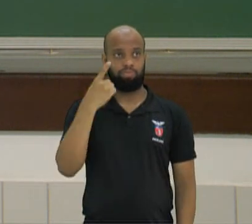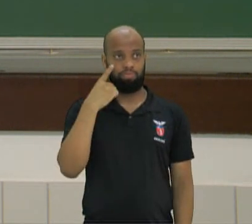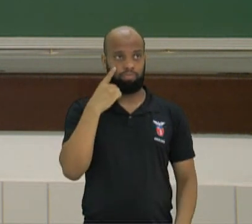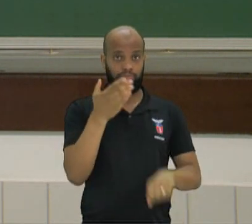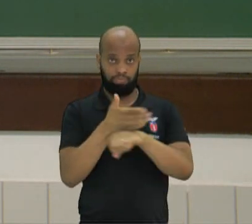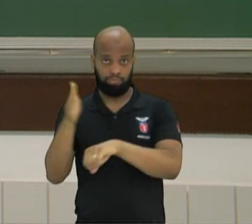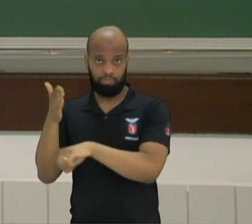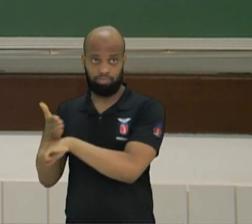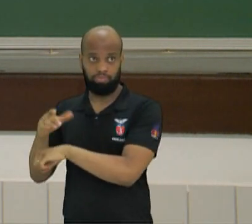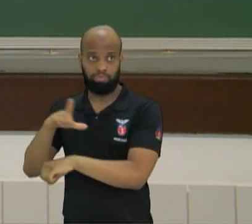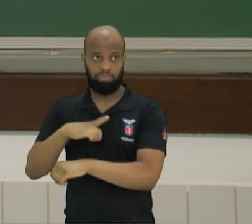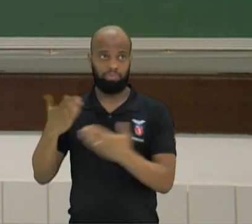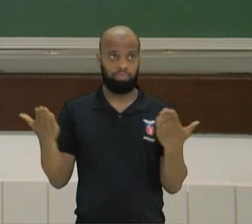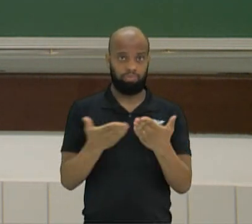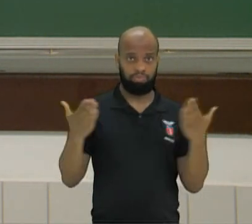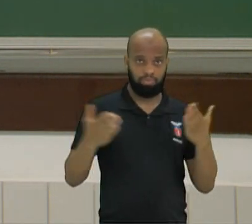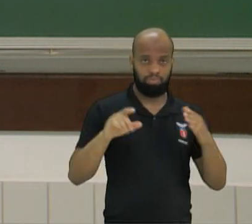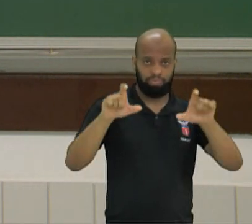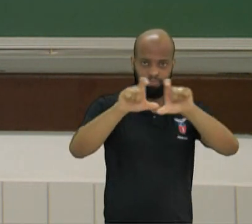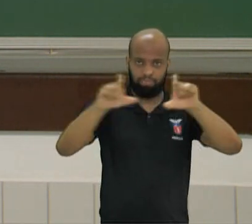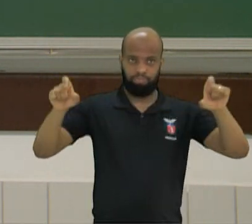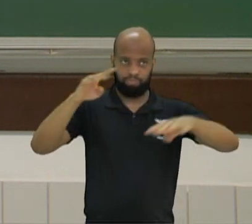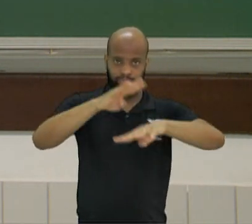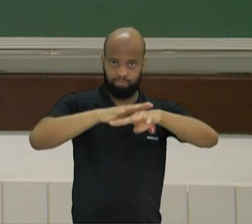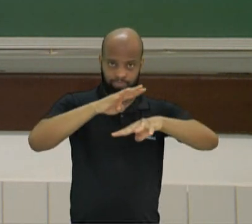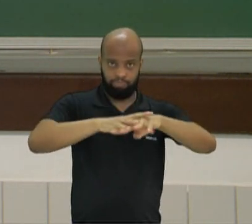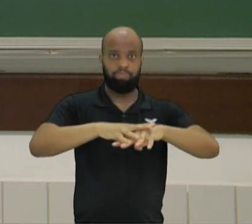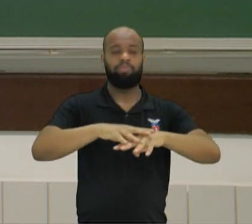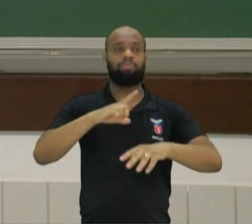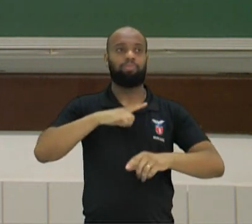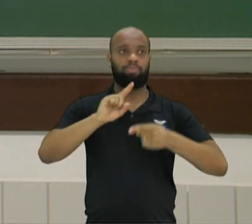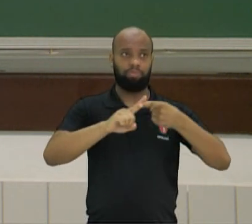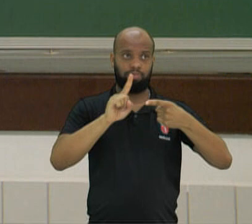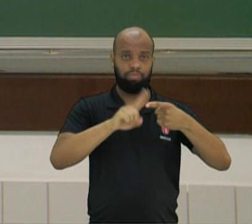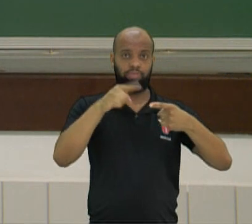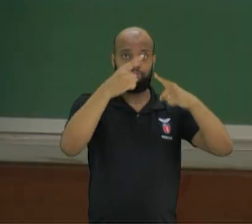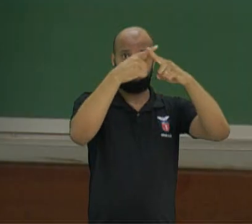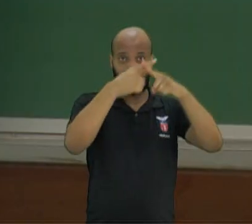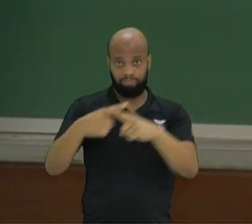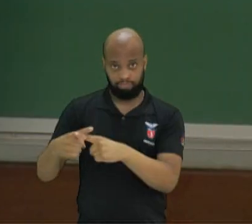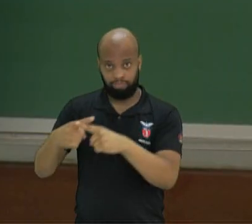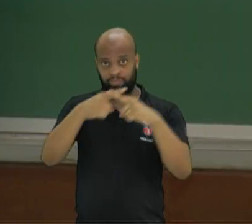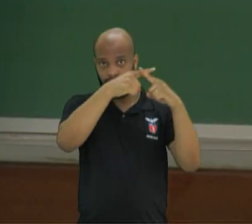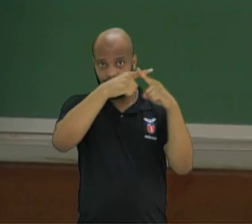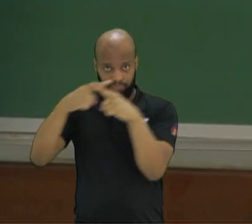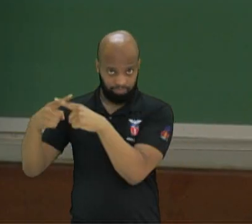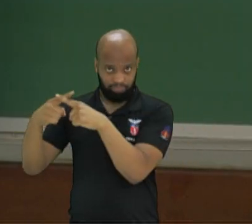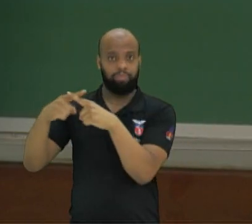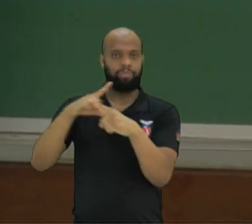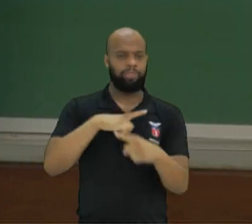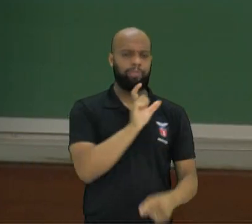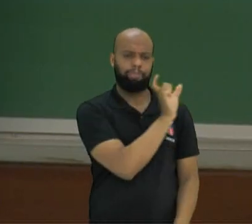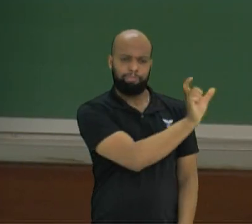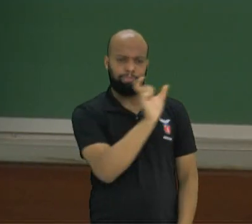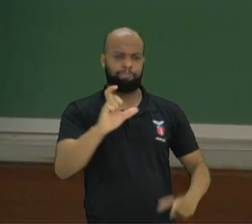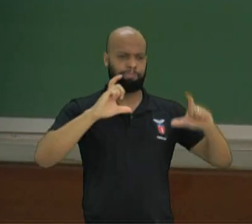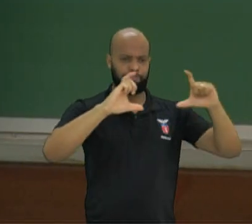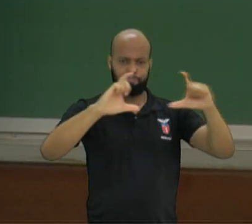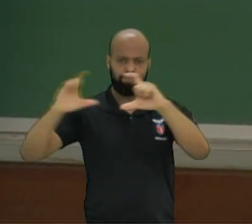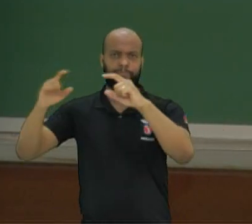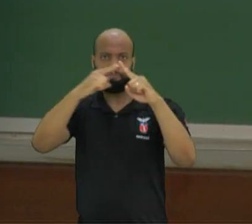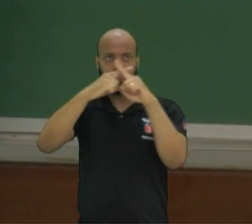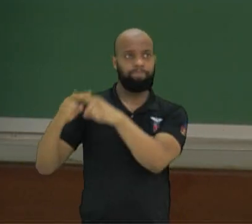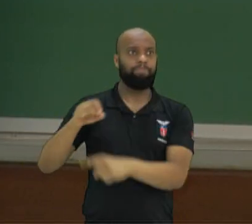Vamos resolver as operações. Na letra A, você tem uma multiplicação de monômios, certo? Não se esqueça